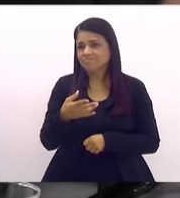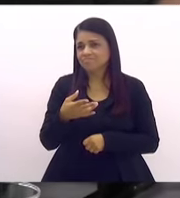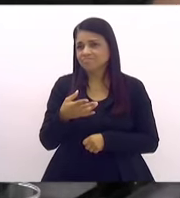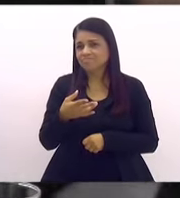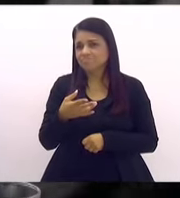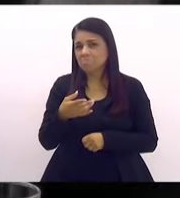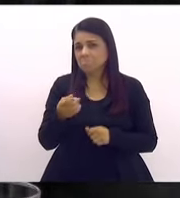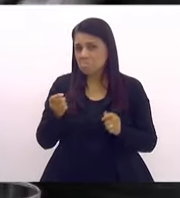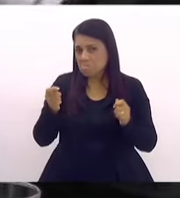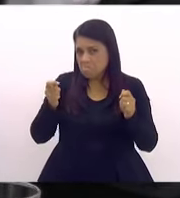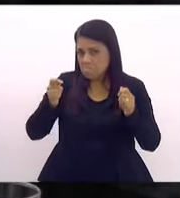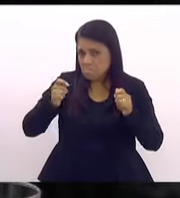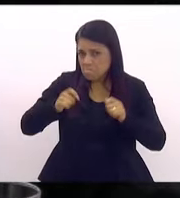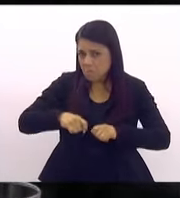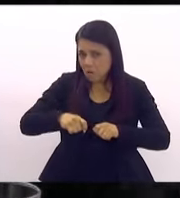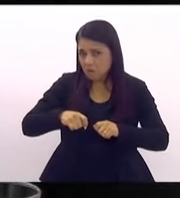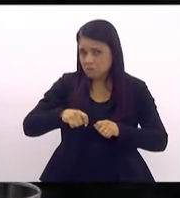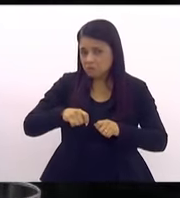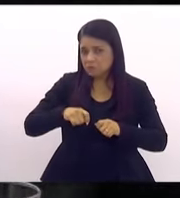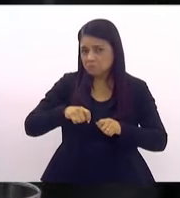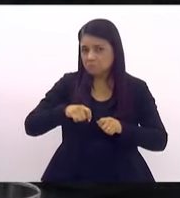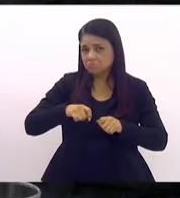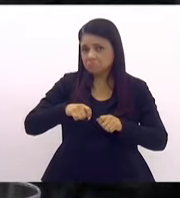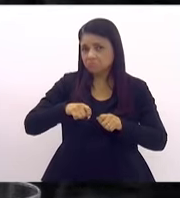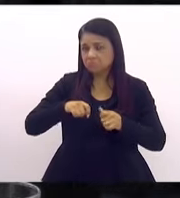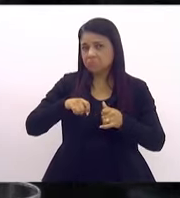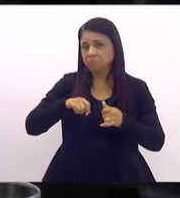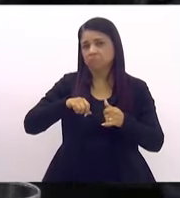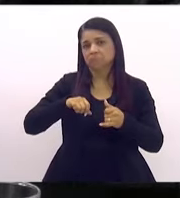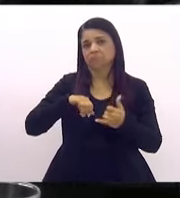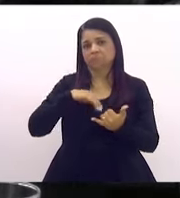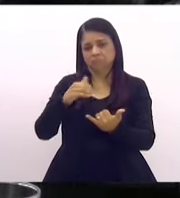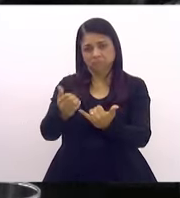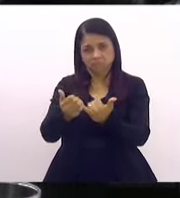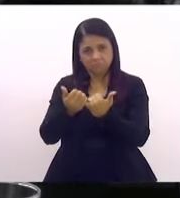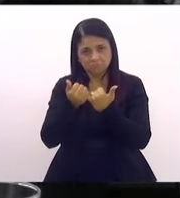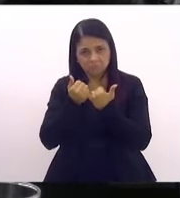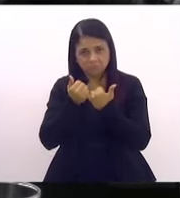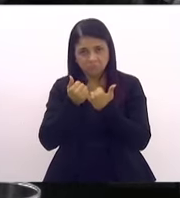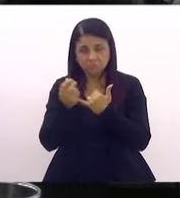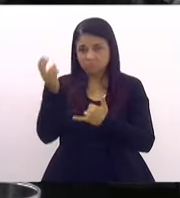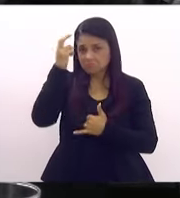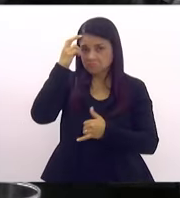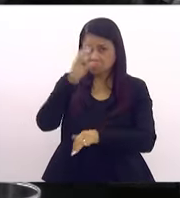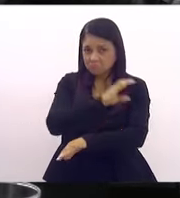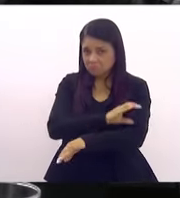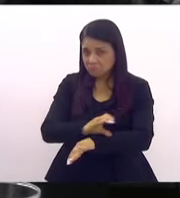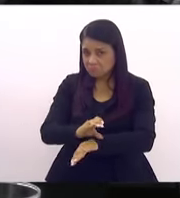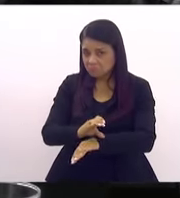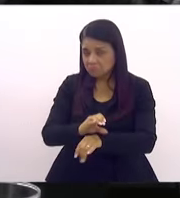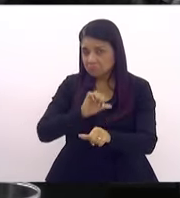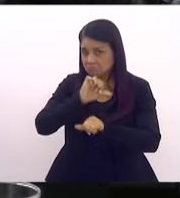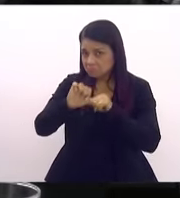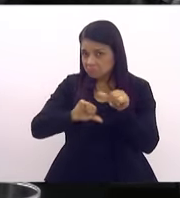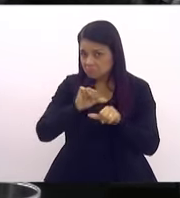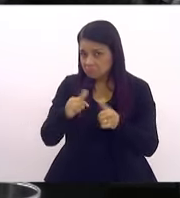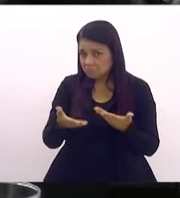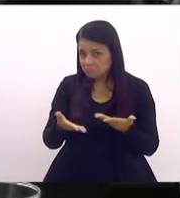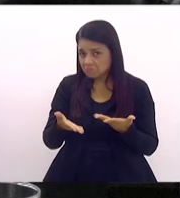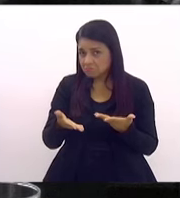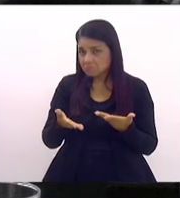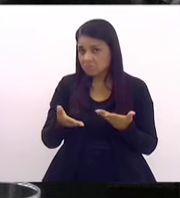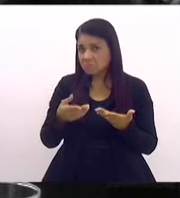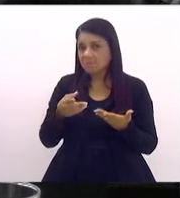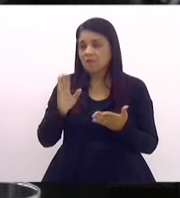pode se transformar em patrimônio cultural. Nós já tivemos, inclusive com a excelência,